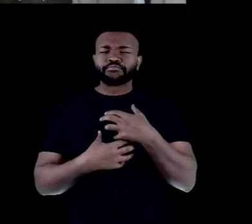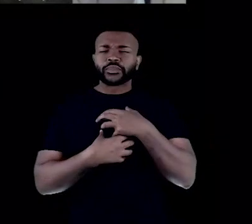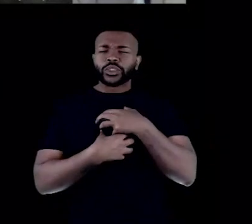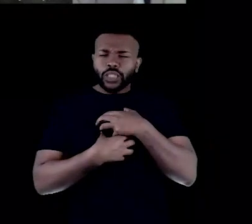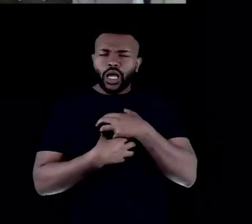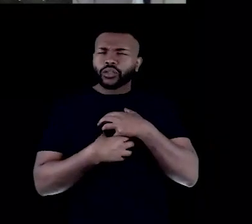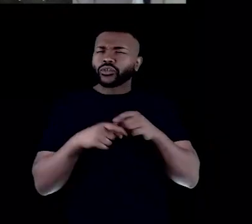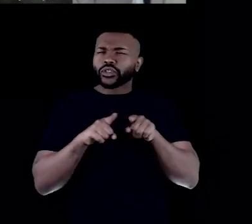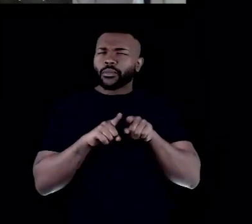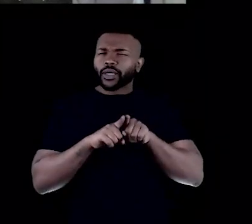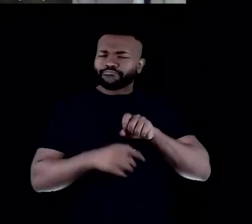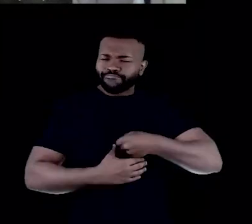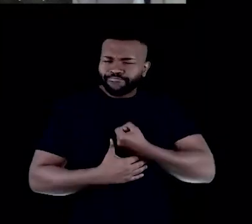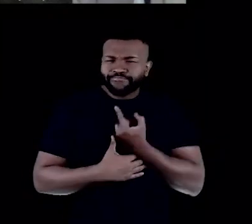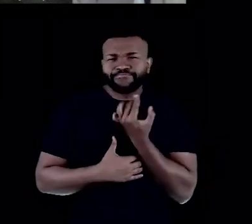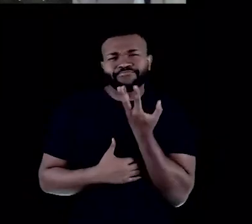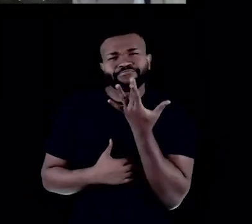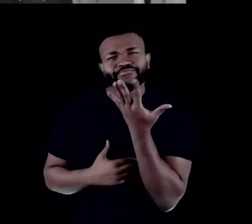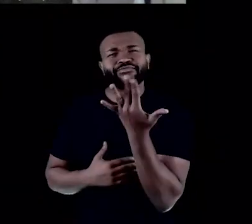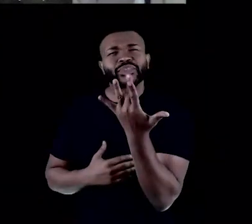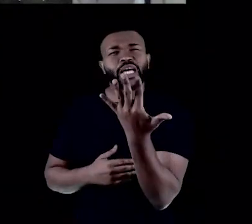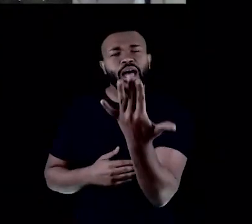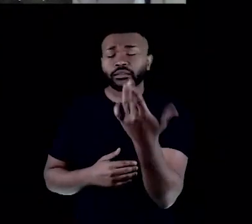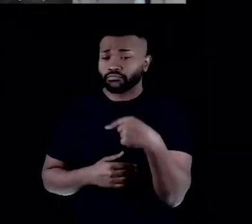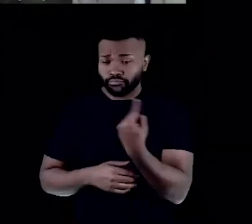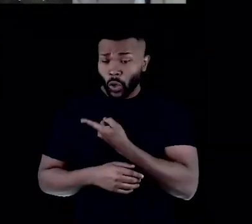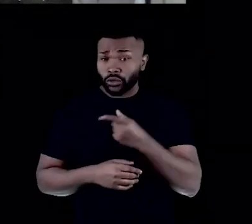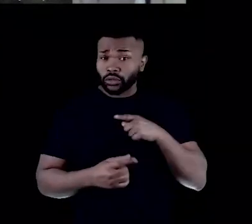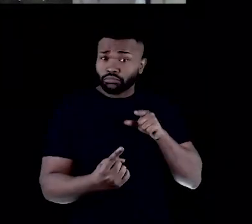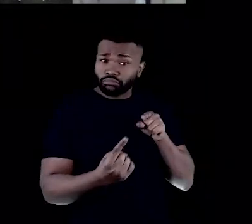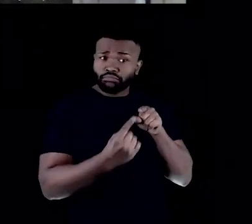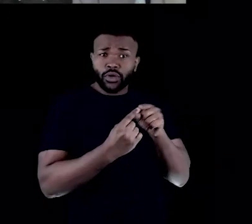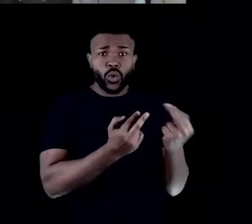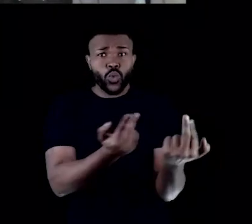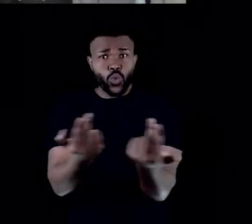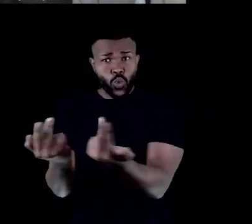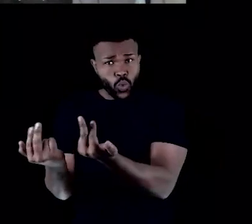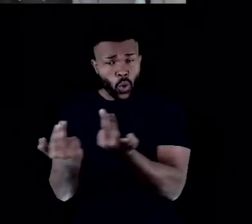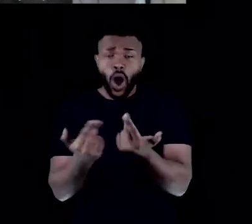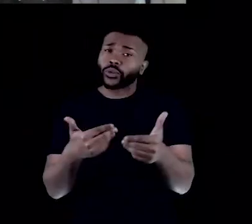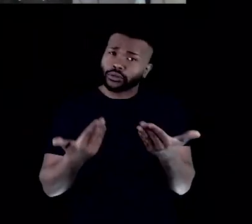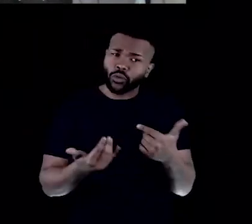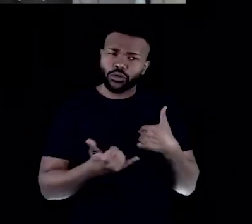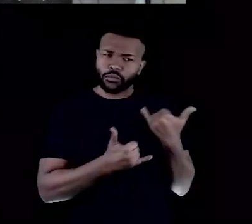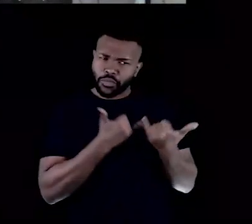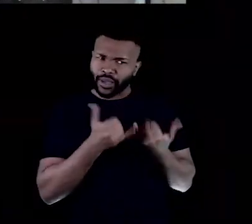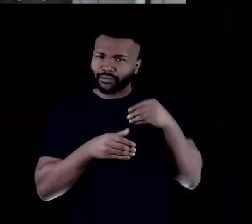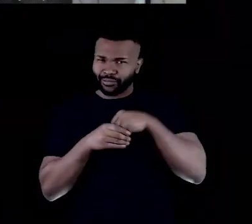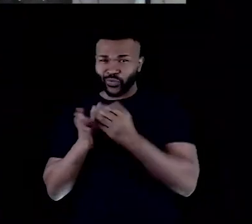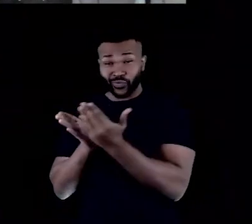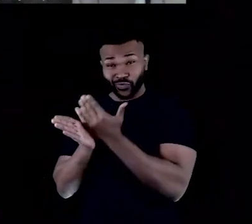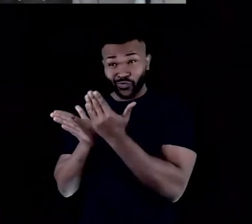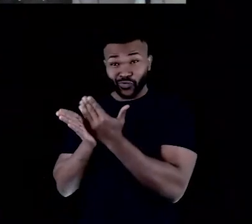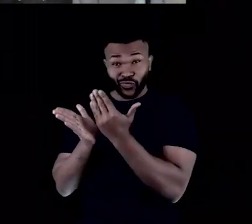O que chega pra gente, o que que sai da gente. E são esses os canais que a gente tem com o mundo, né? E aí eu fiz uma brincadeira um